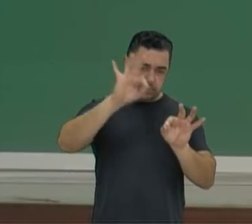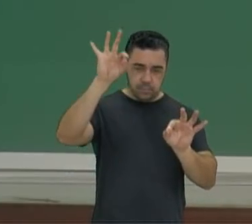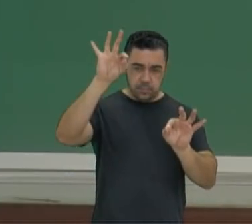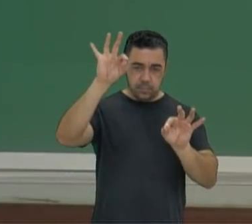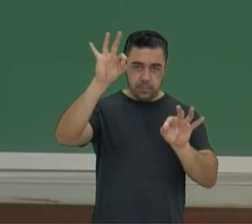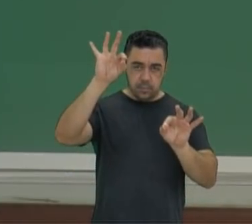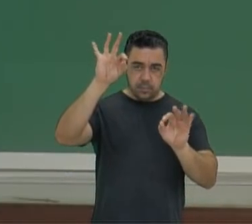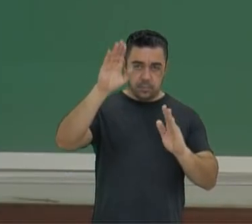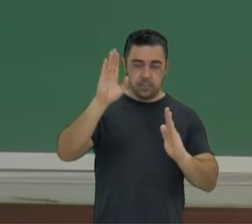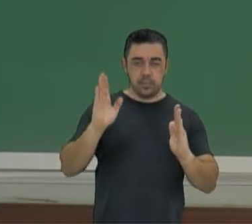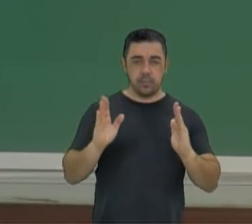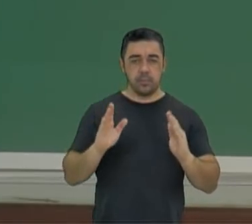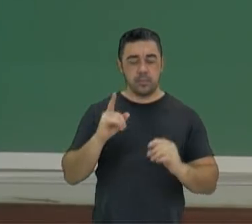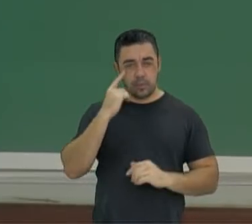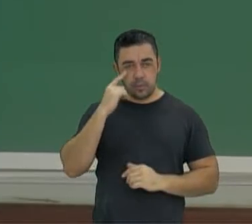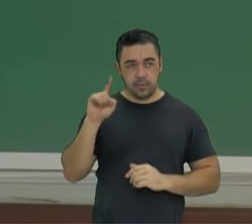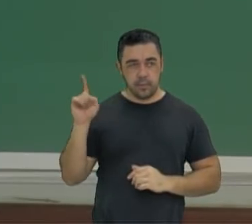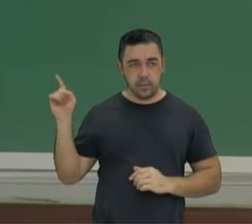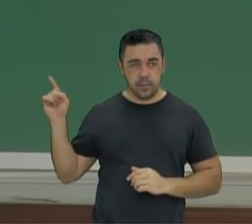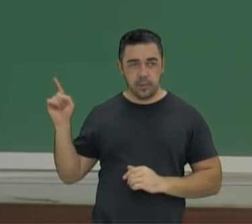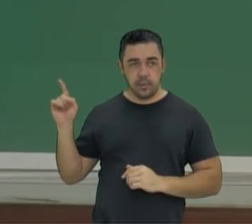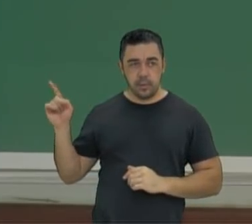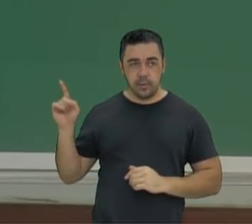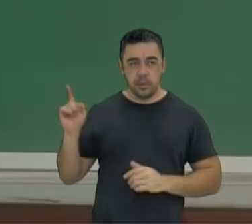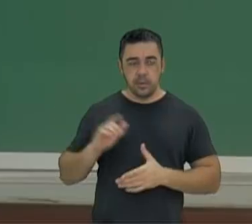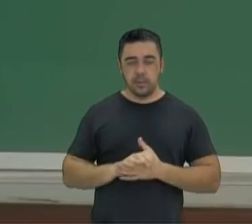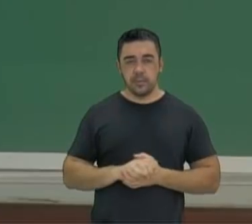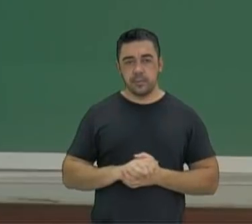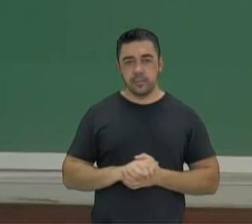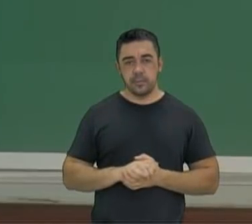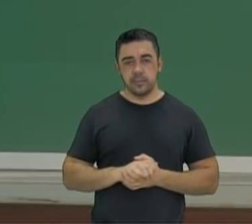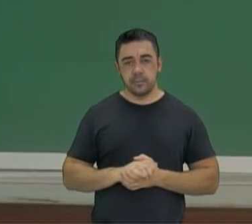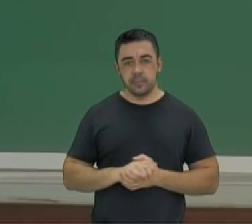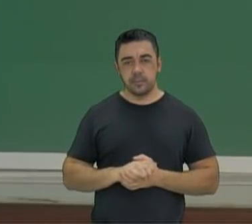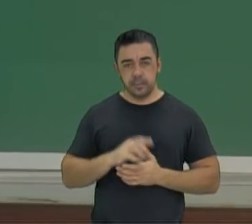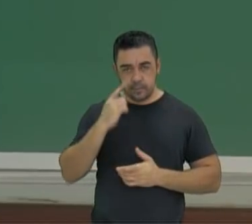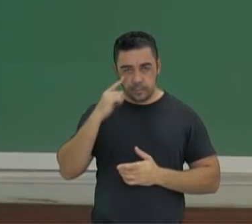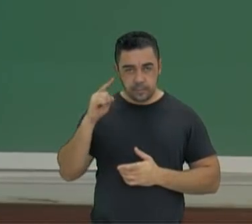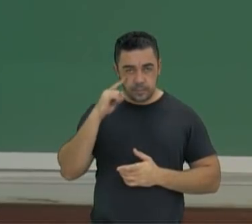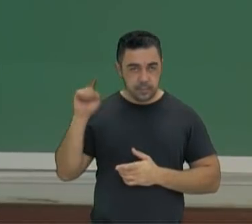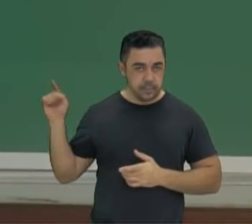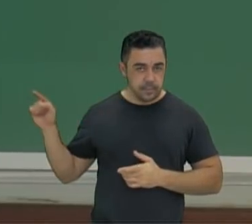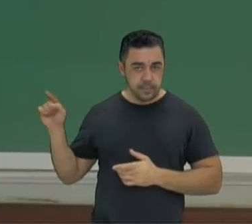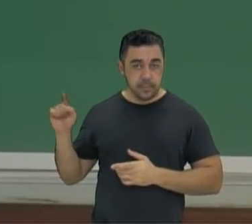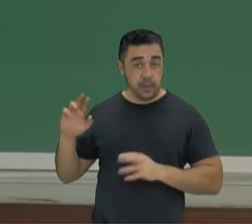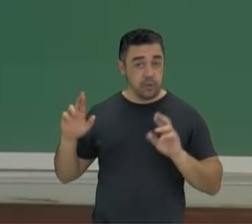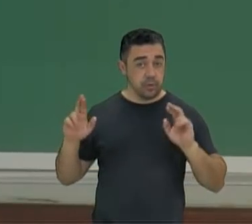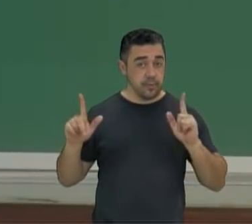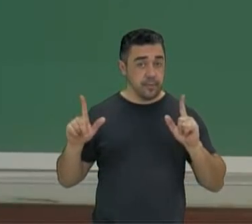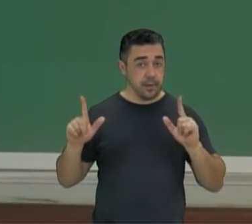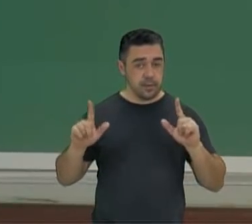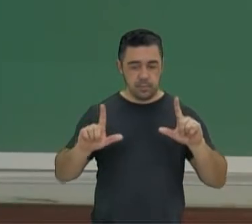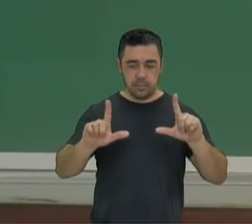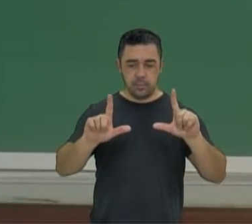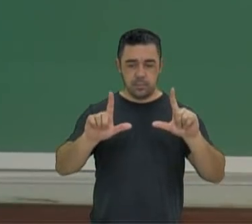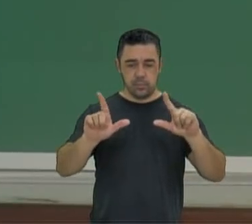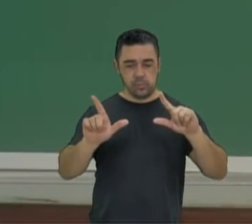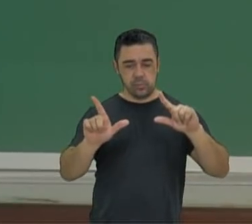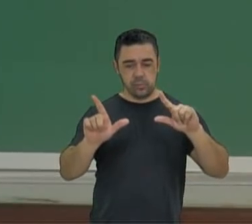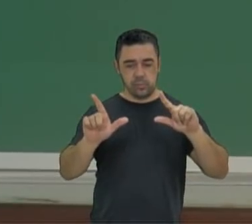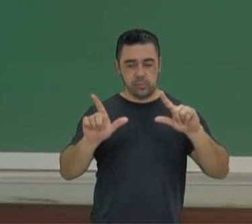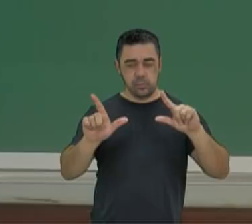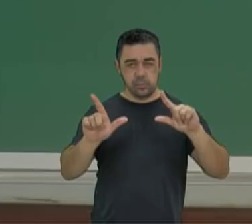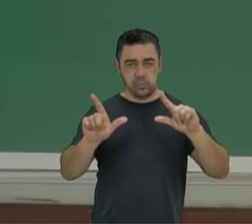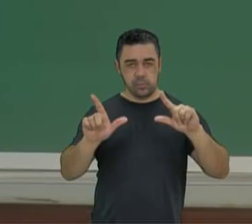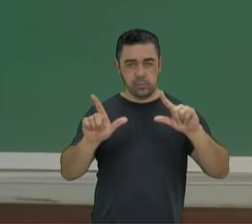ângulo de 90 graus? Olha lá, da aresta lateral com a aresta da base, ó, forma um ângulo diferente do que 90 graus.